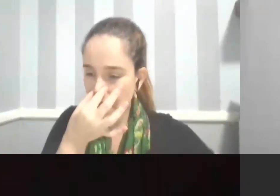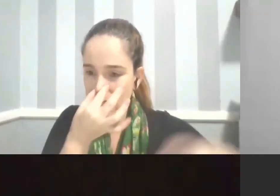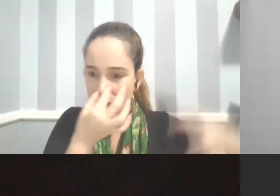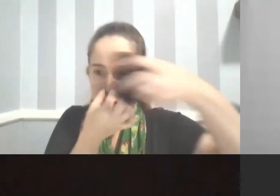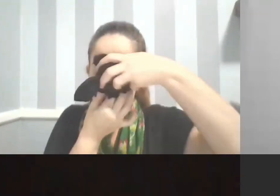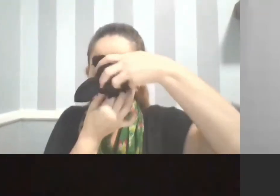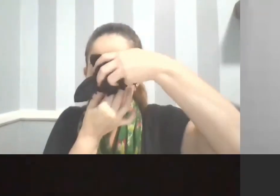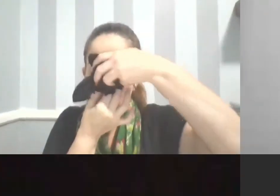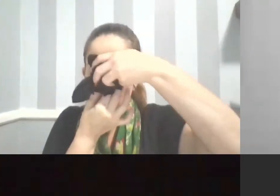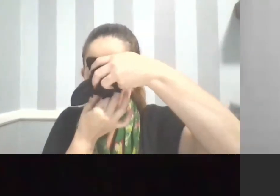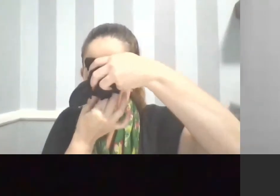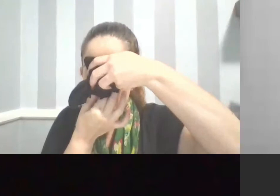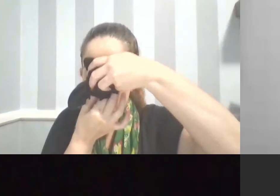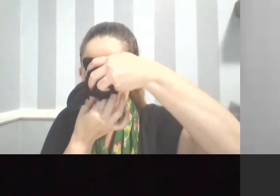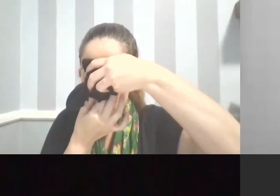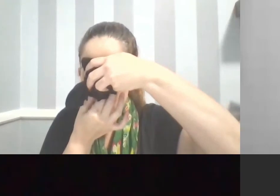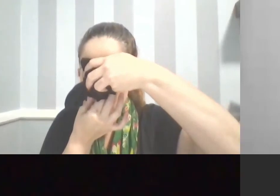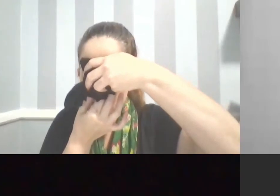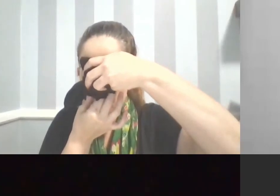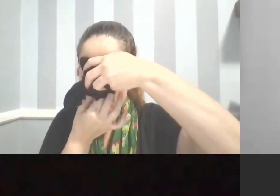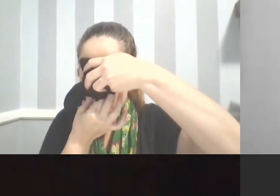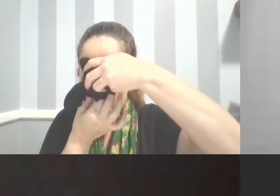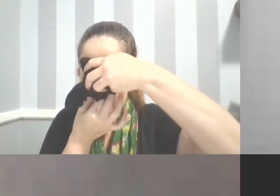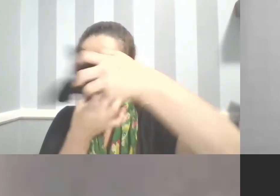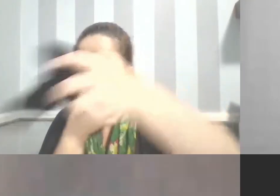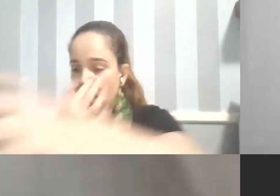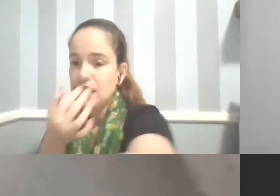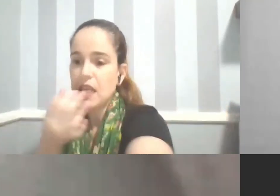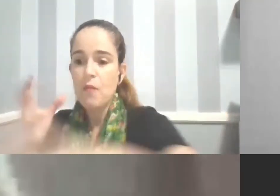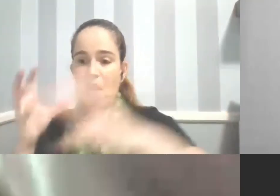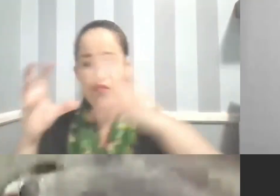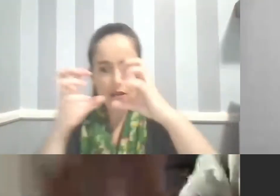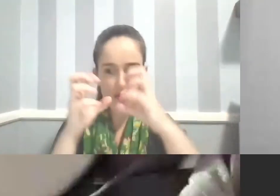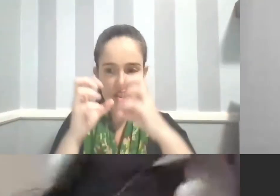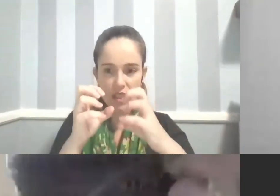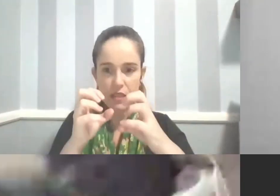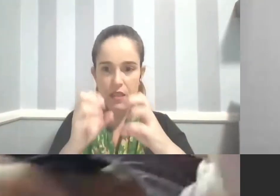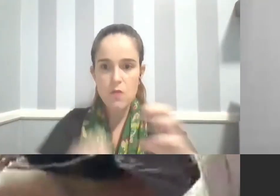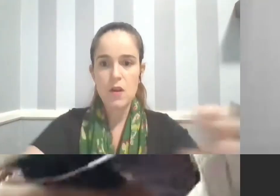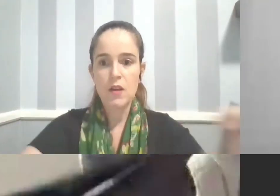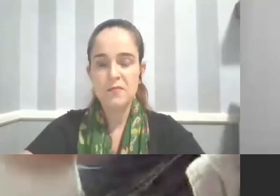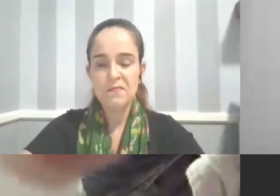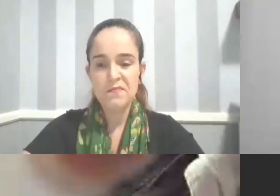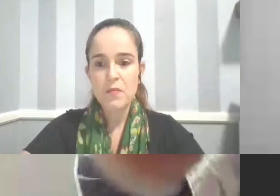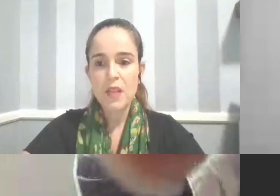com essa compressão e vou colocar um gelinho para poder fazer uma